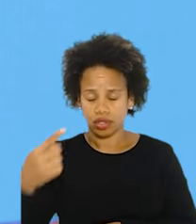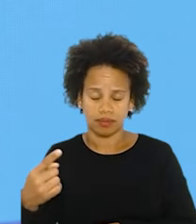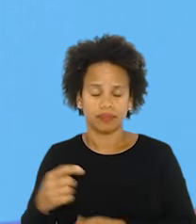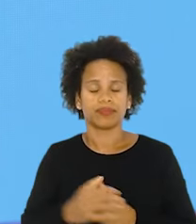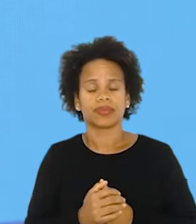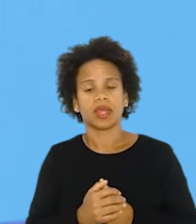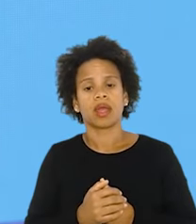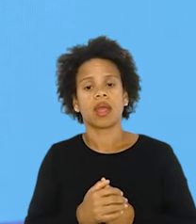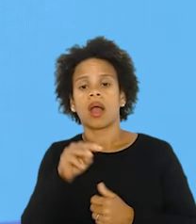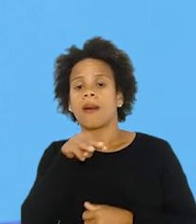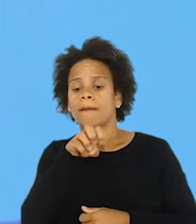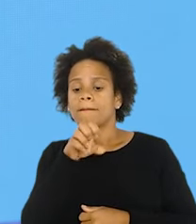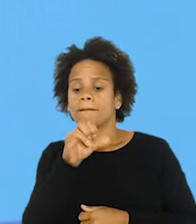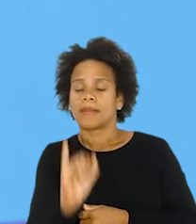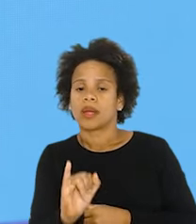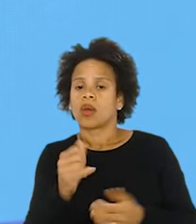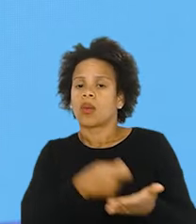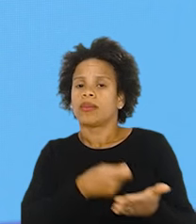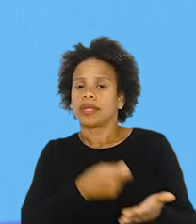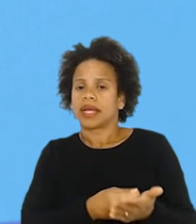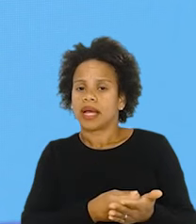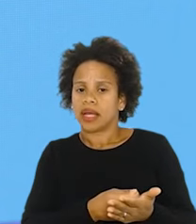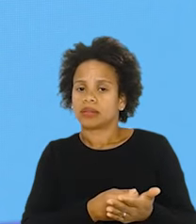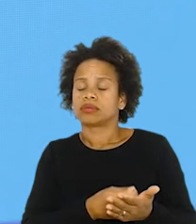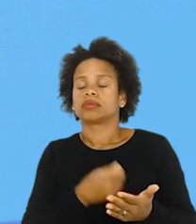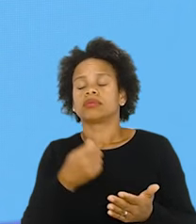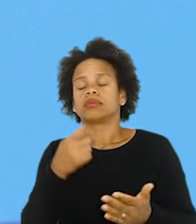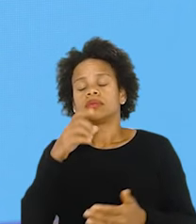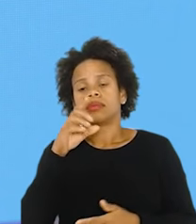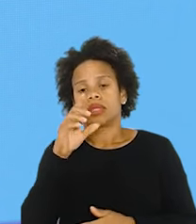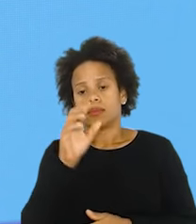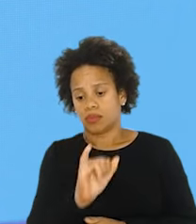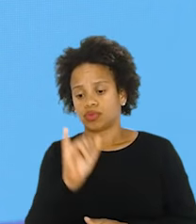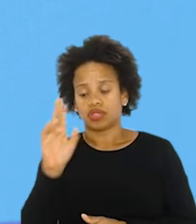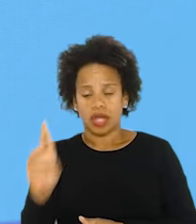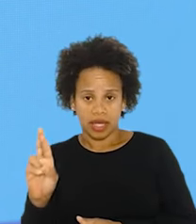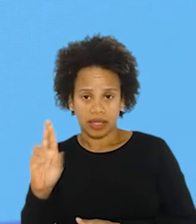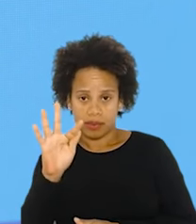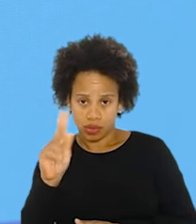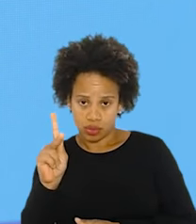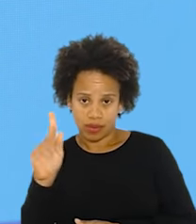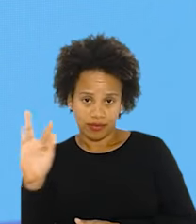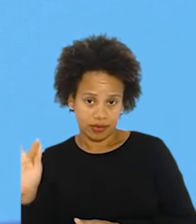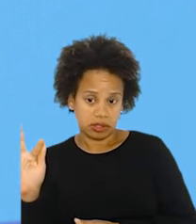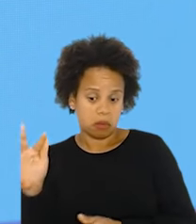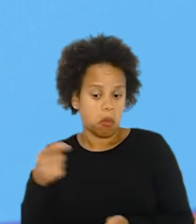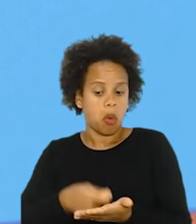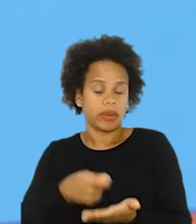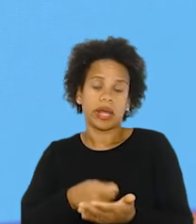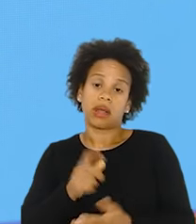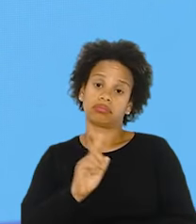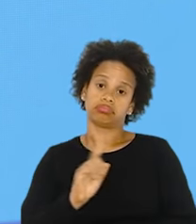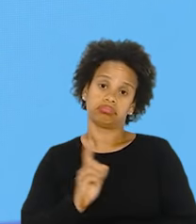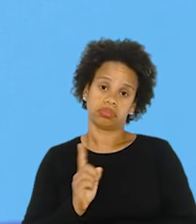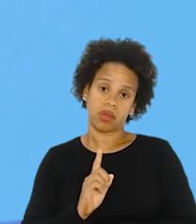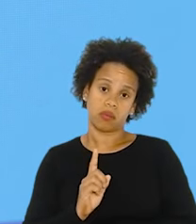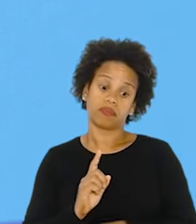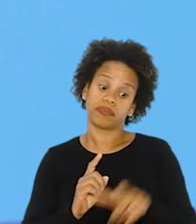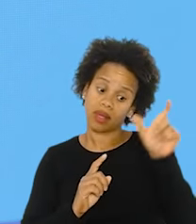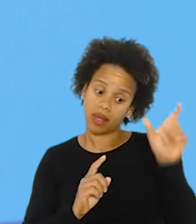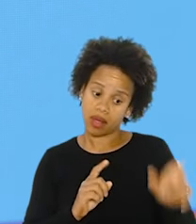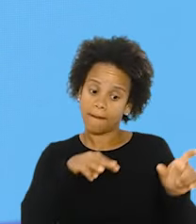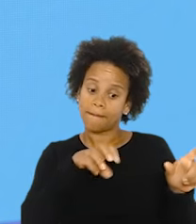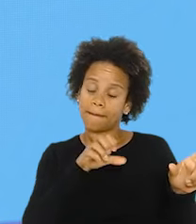e o meio é obrigado a declarar imposto de Renda pessoa física Não não é obrigado Ok é preciso entender que o mei Ele é uma pessoa